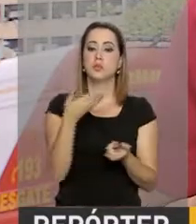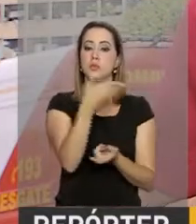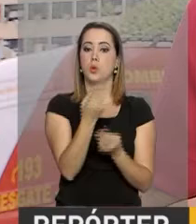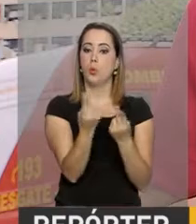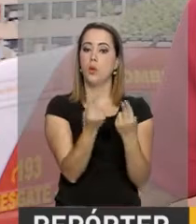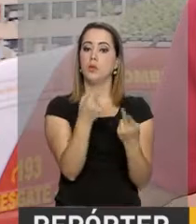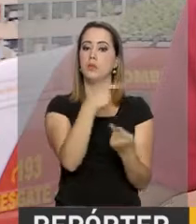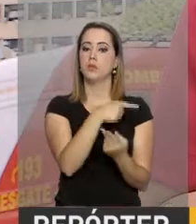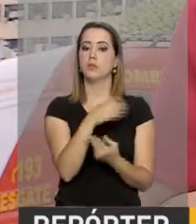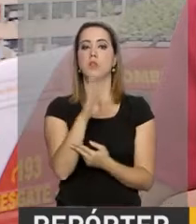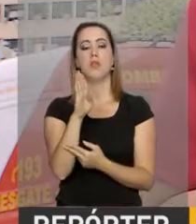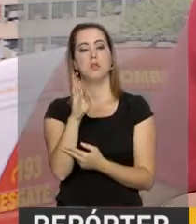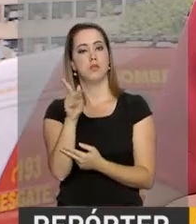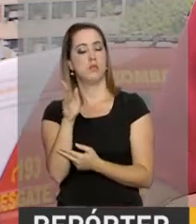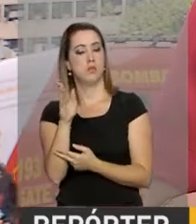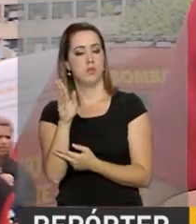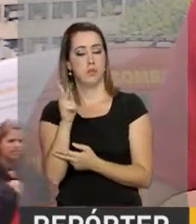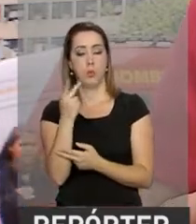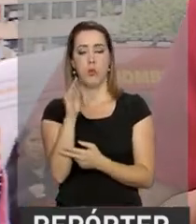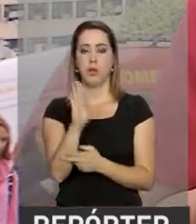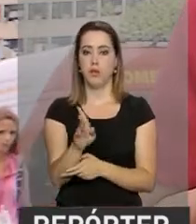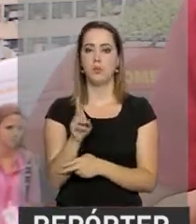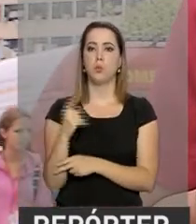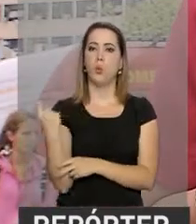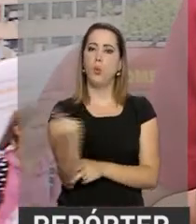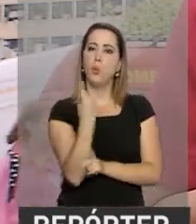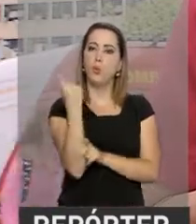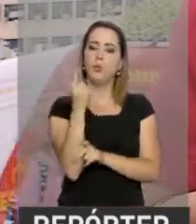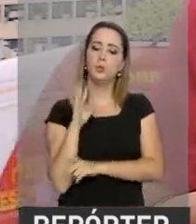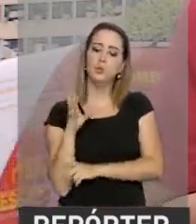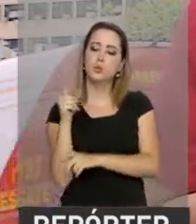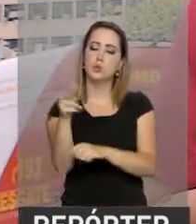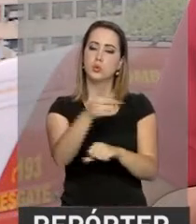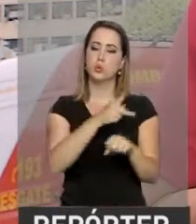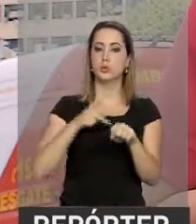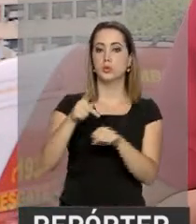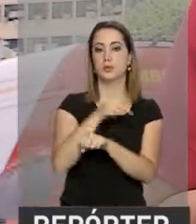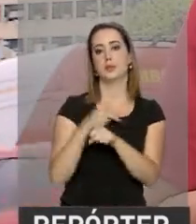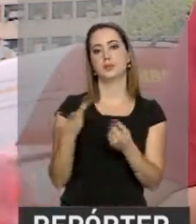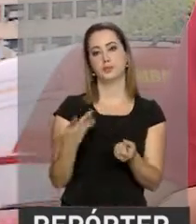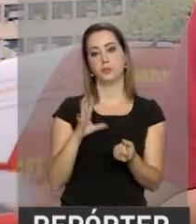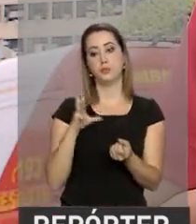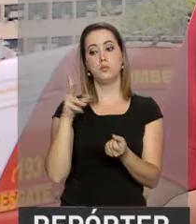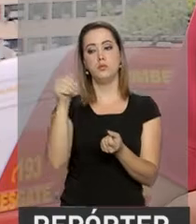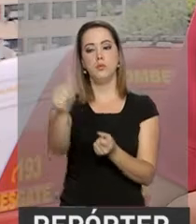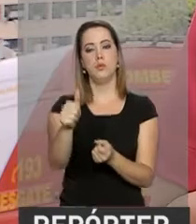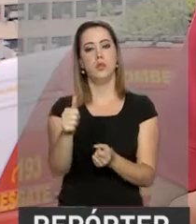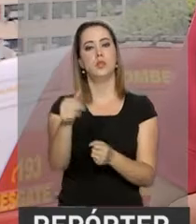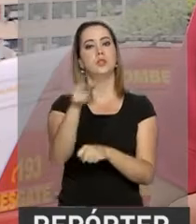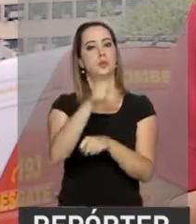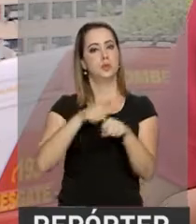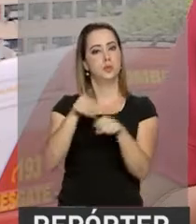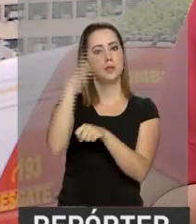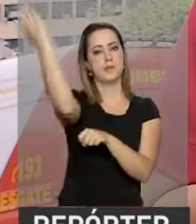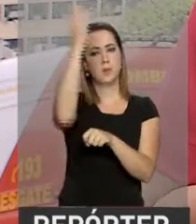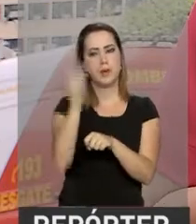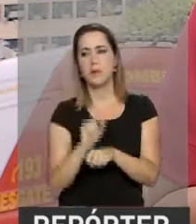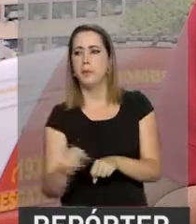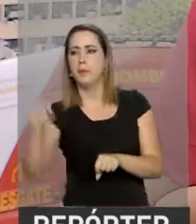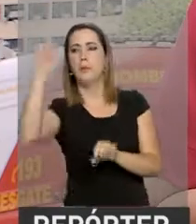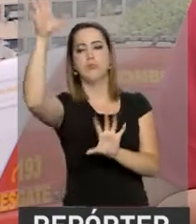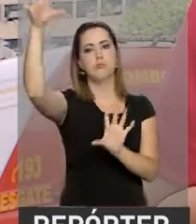de base serão unificados a idéia do governo federal é integrar em todo o território nacional as